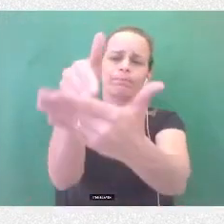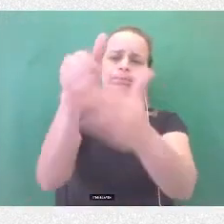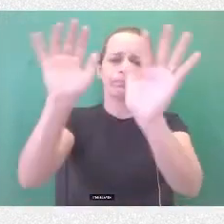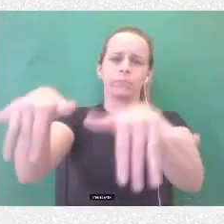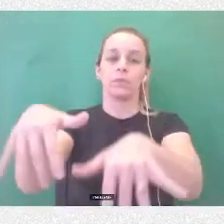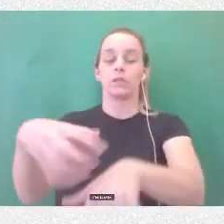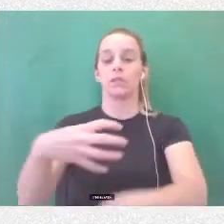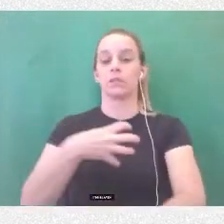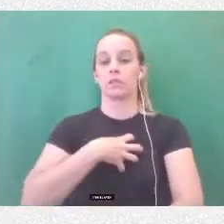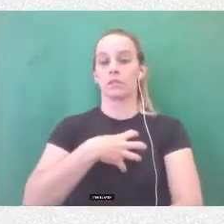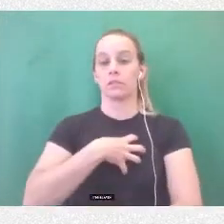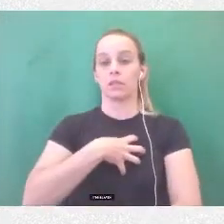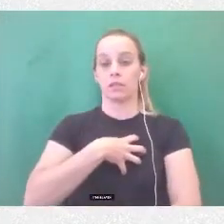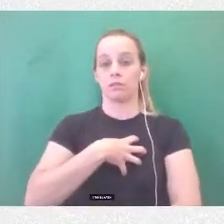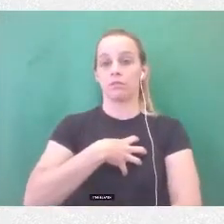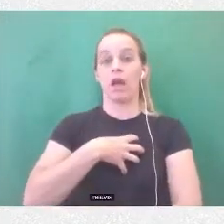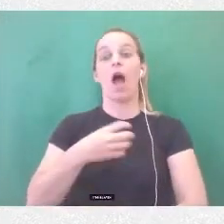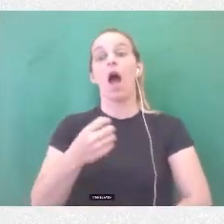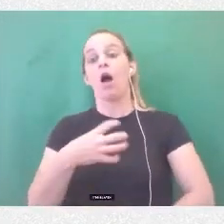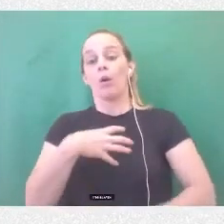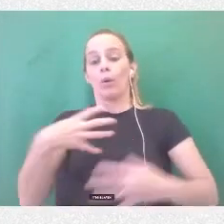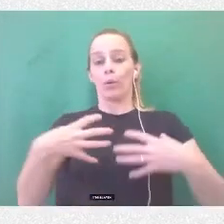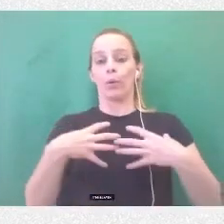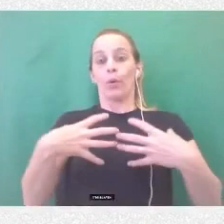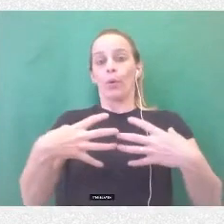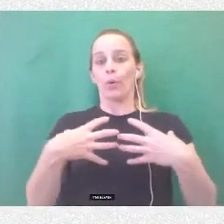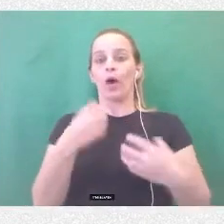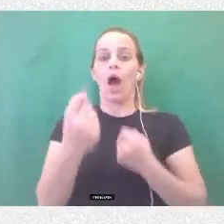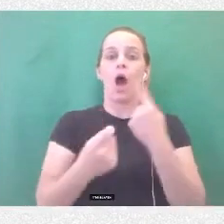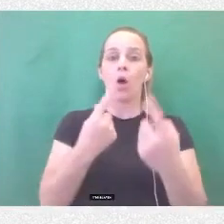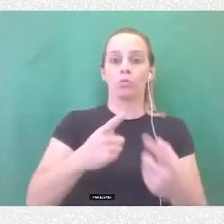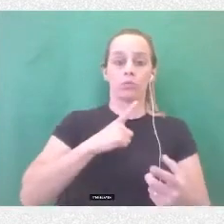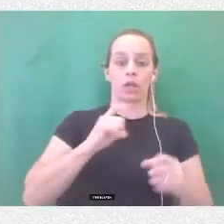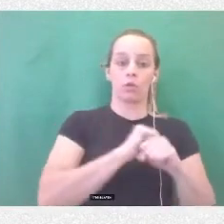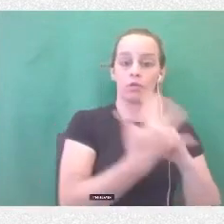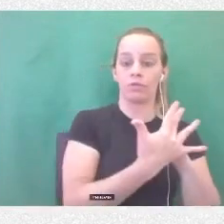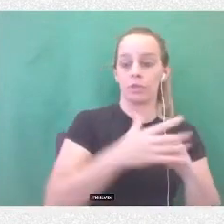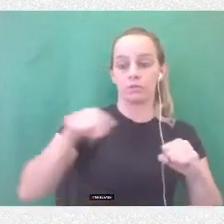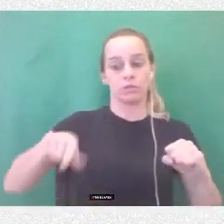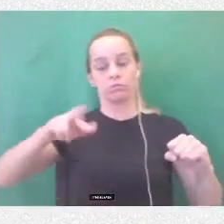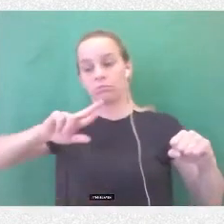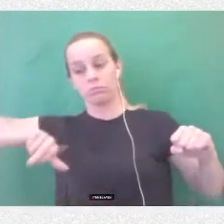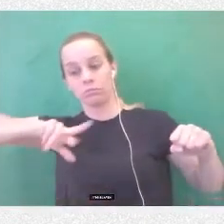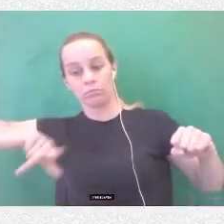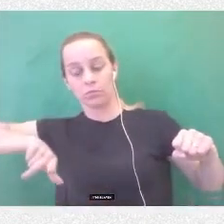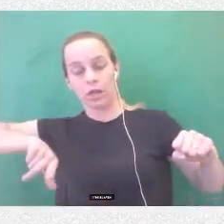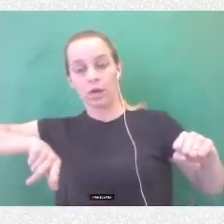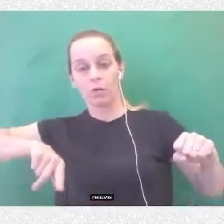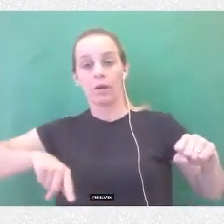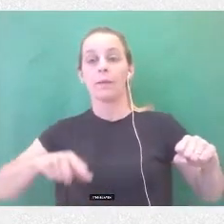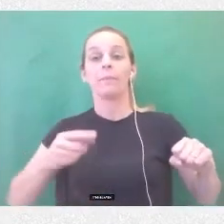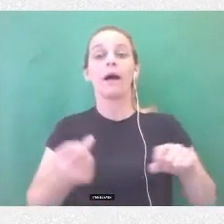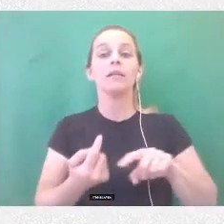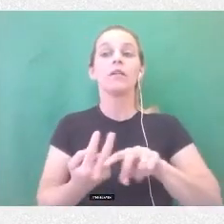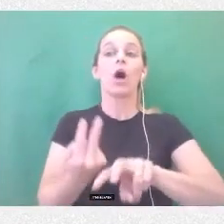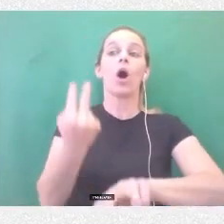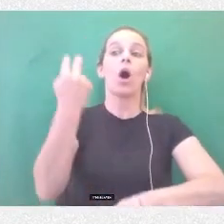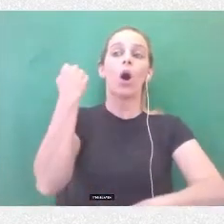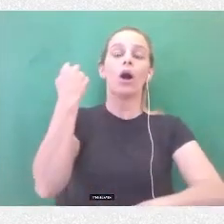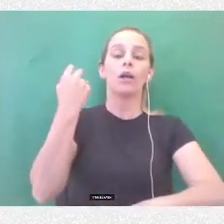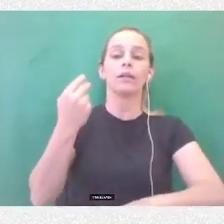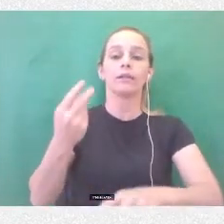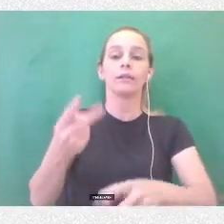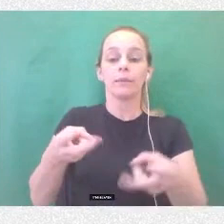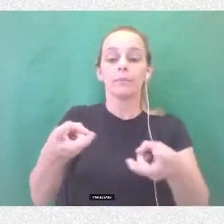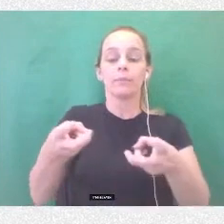respiratórios, alguns vão ter Covid, outros não vão ter Covid, e daí a gente olha para trás, né? Olha retrospectivamente, né, o status vacinal para poder fazer essa